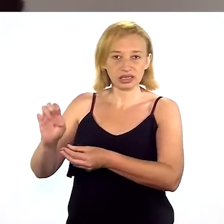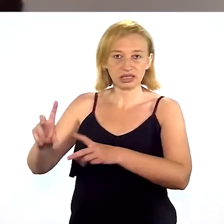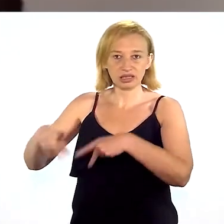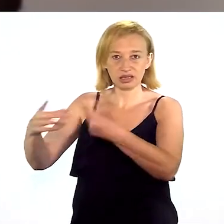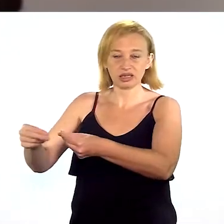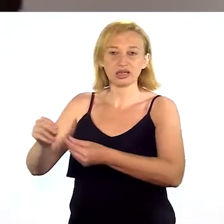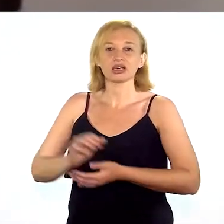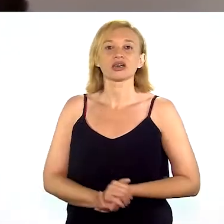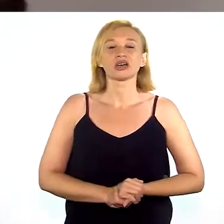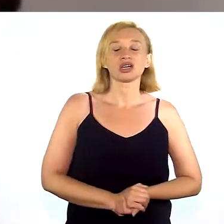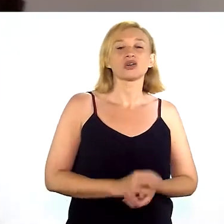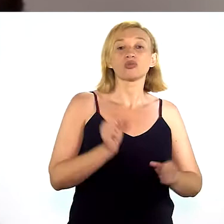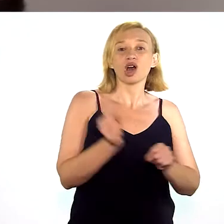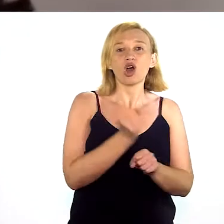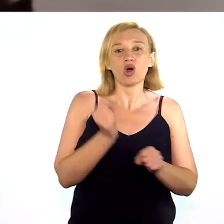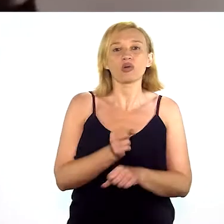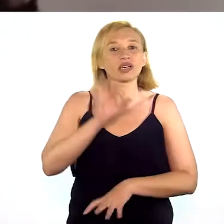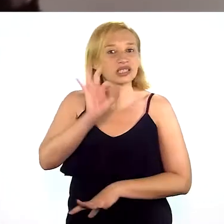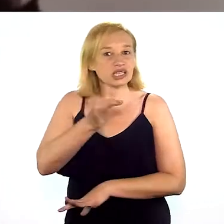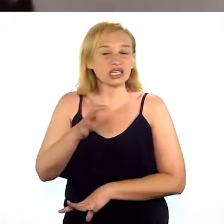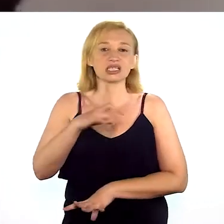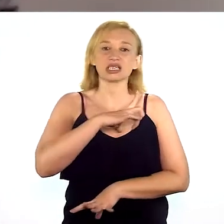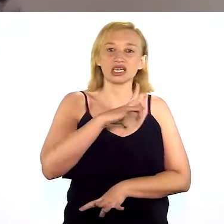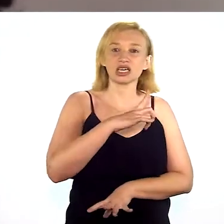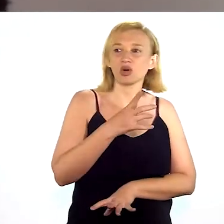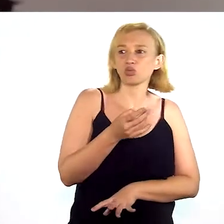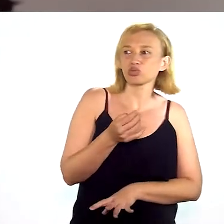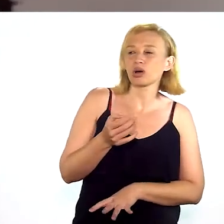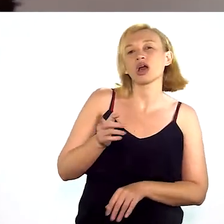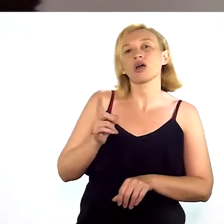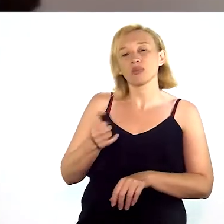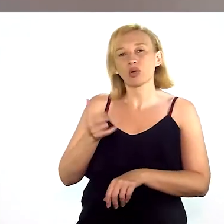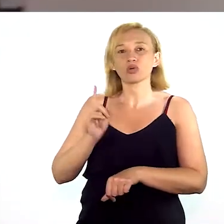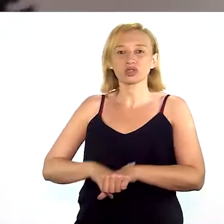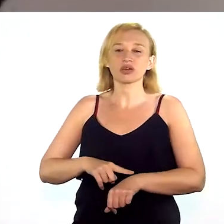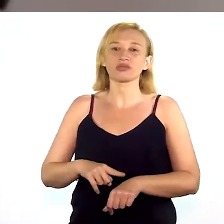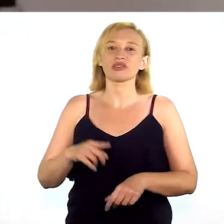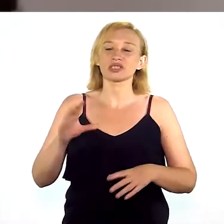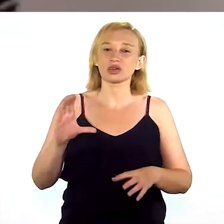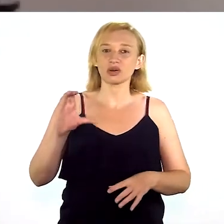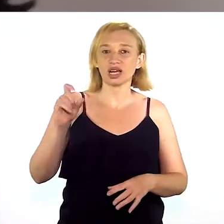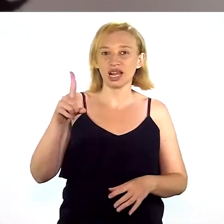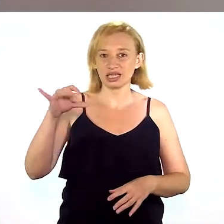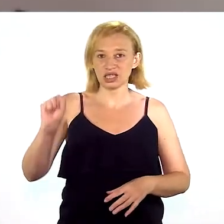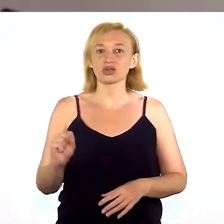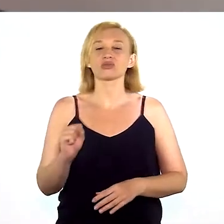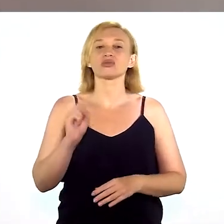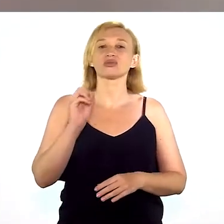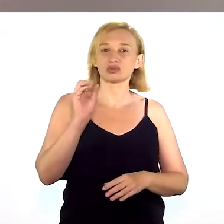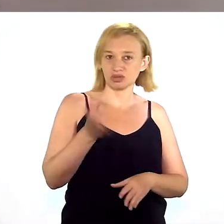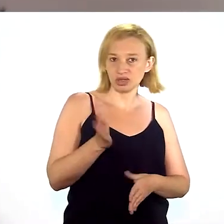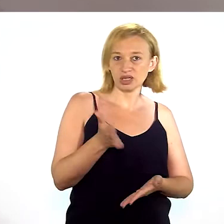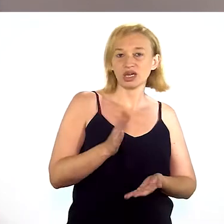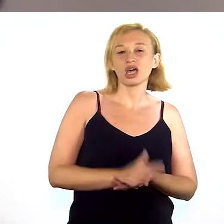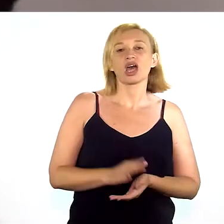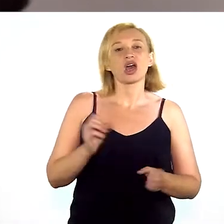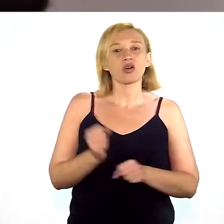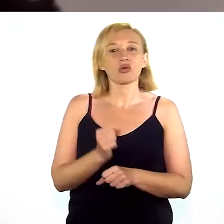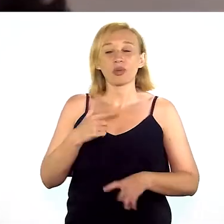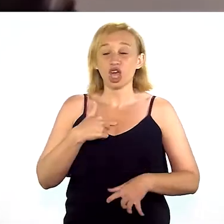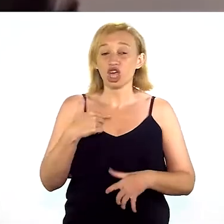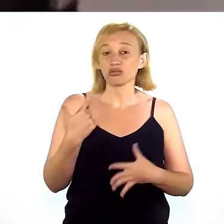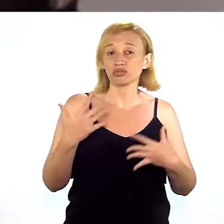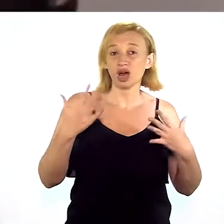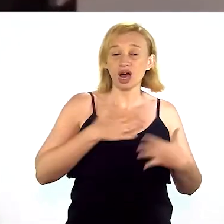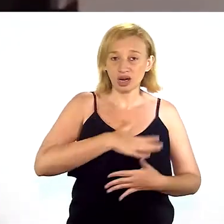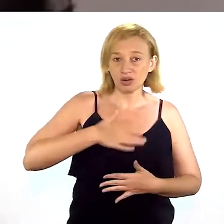Literário. Uau. Então a gente está falando aqui de uma obra que eu tenho certeza que daqui a um tempo vai virar um clássico. Para mim já é um clássico, né? Porque é uma